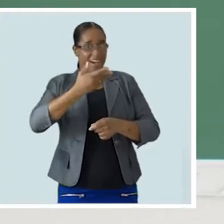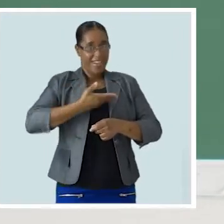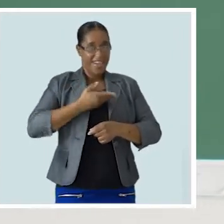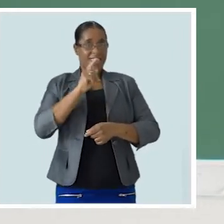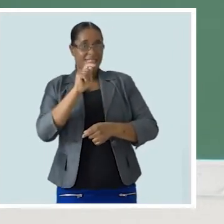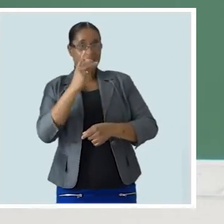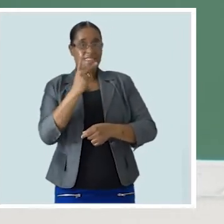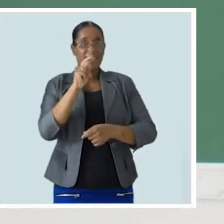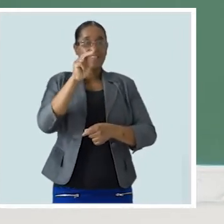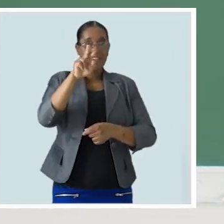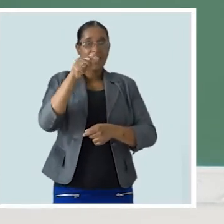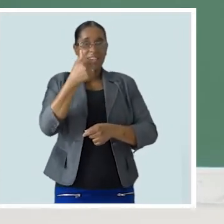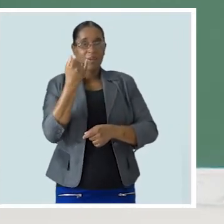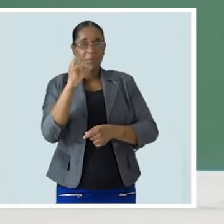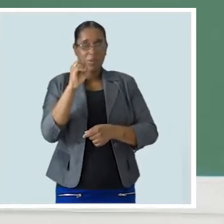Advérbios.